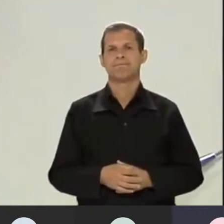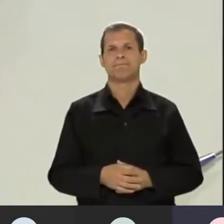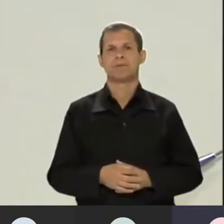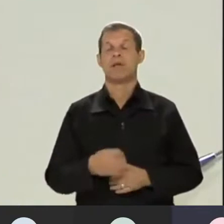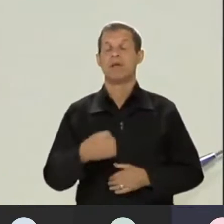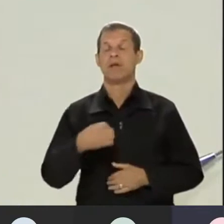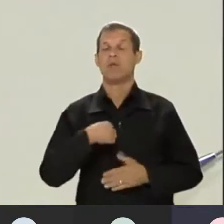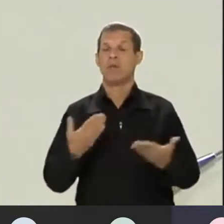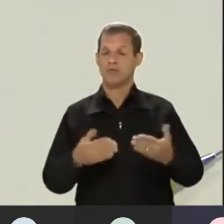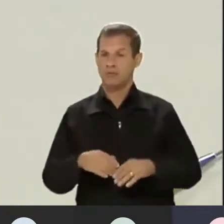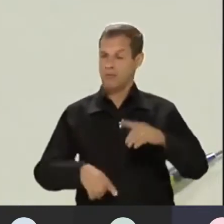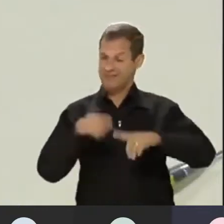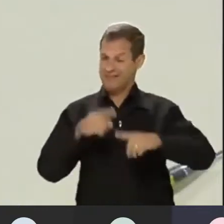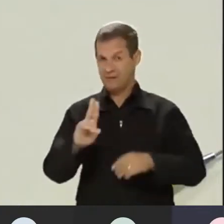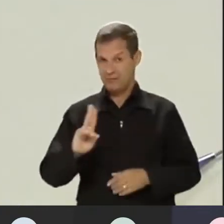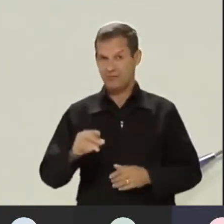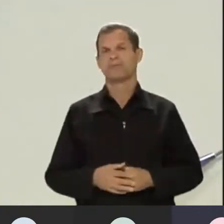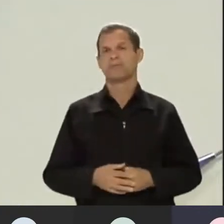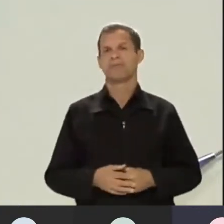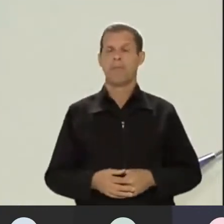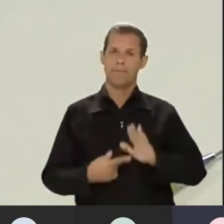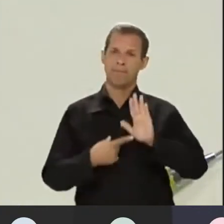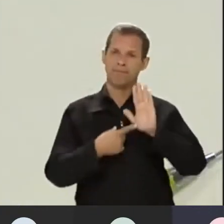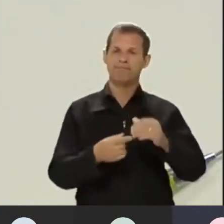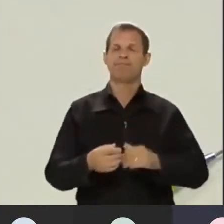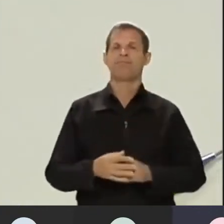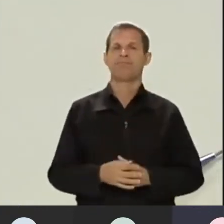Tá, então vou pegar aqui os nossos materiais.